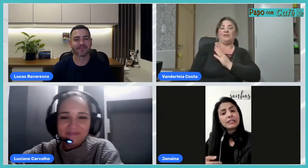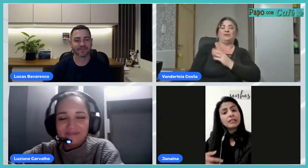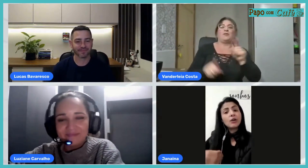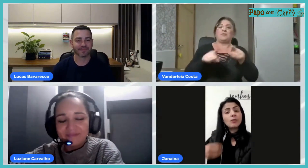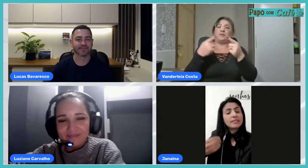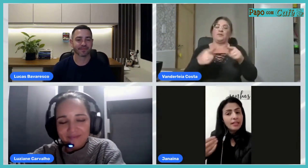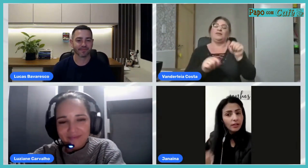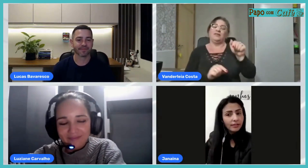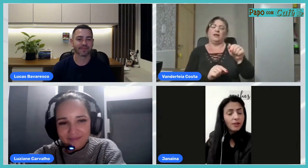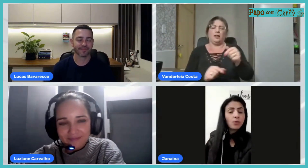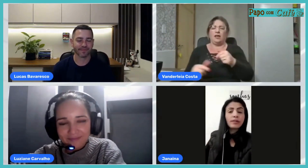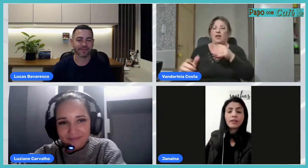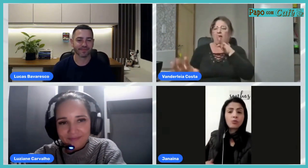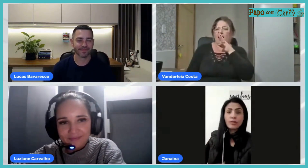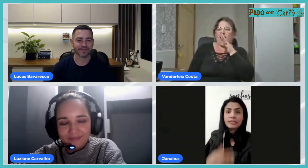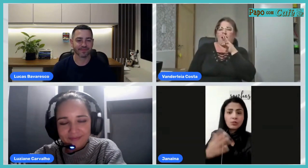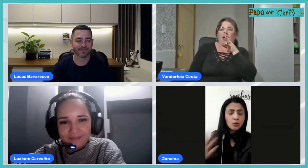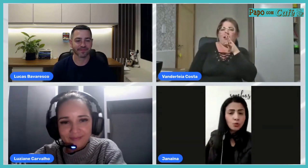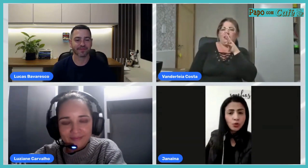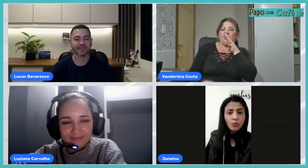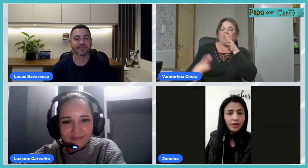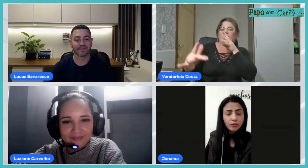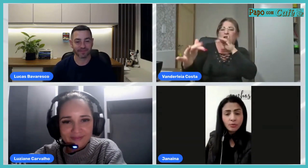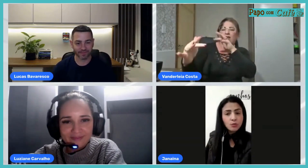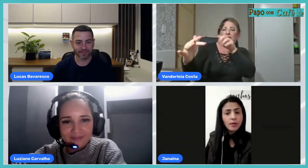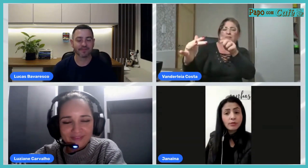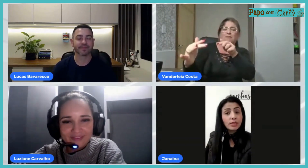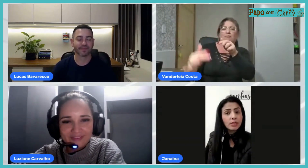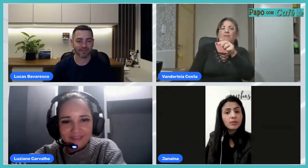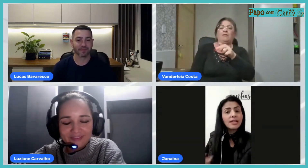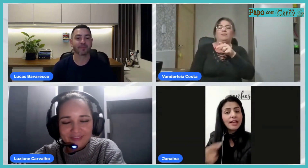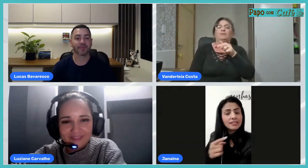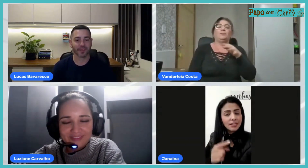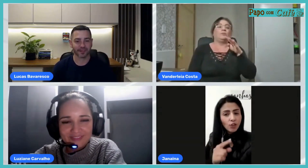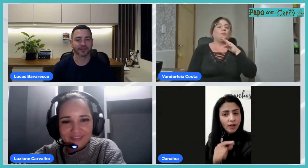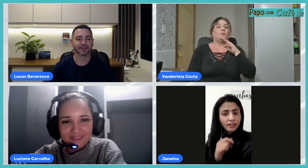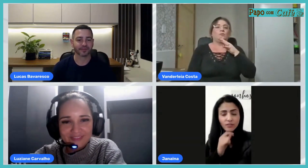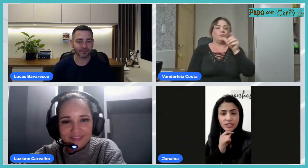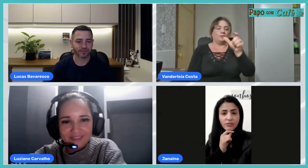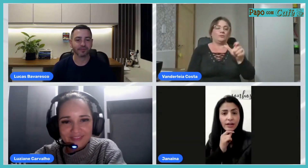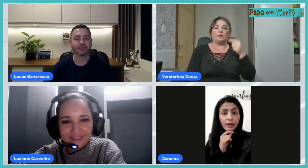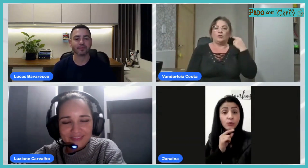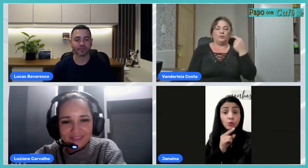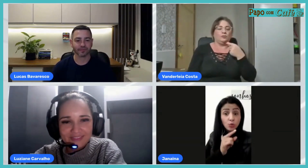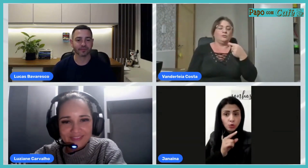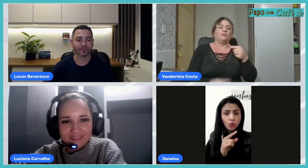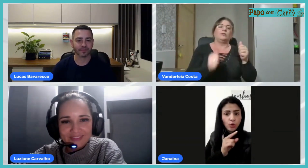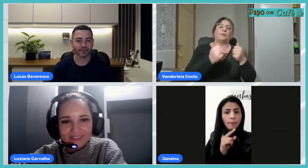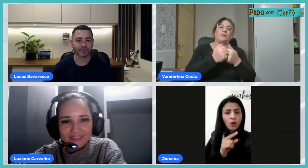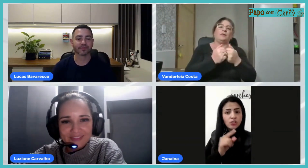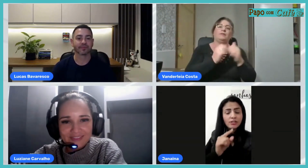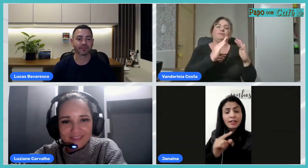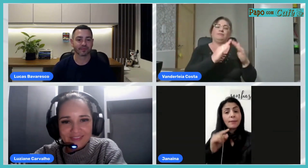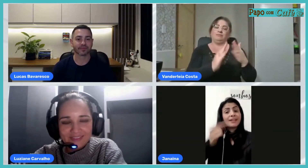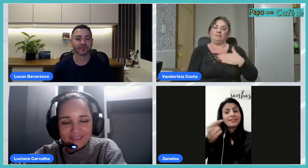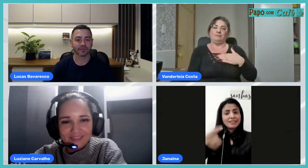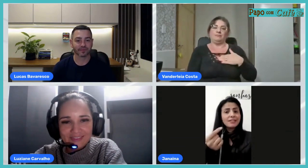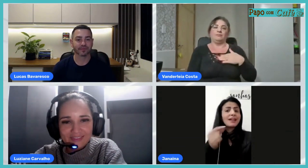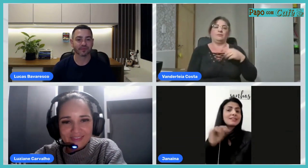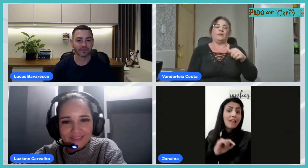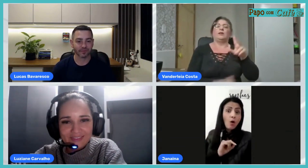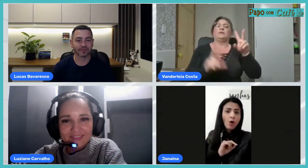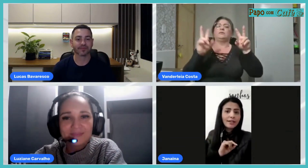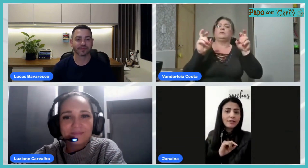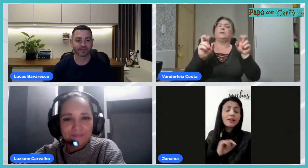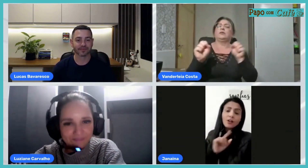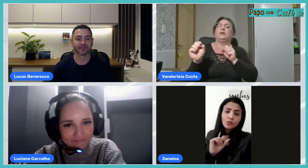E aí eu comecei a entrar em contato, conheci um surdo que morava no mesmo bairro que eu, e essa troca que vocês falaram, que o instrutor pode ter e aprender